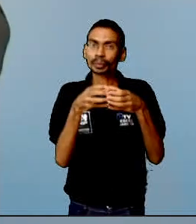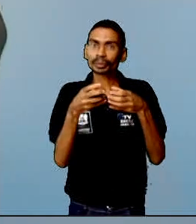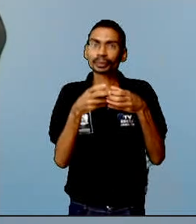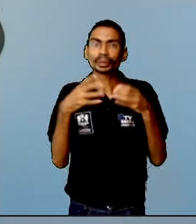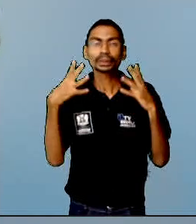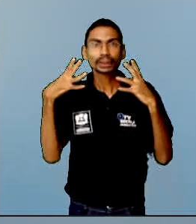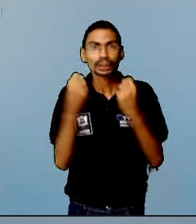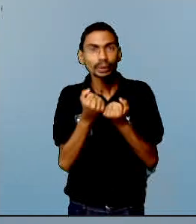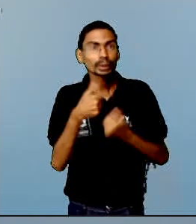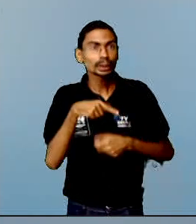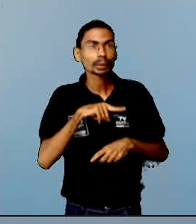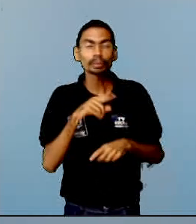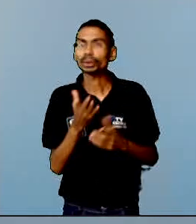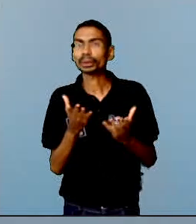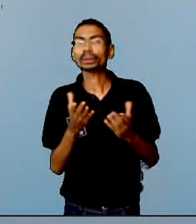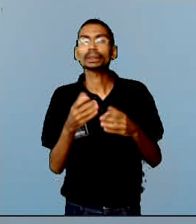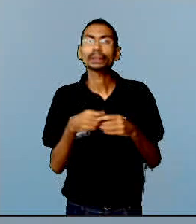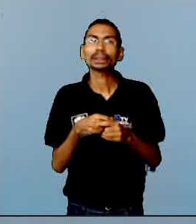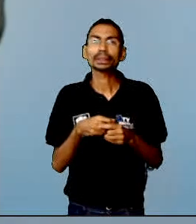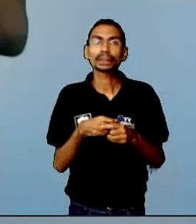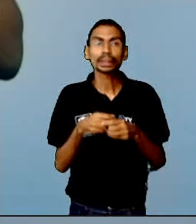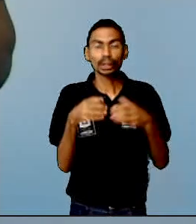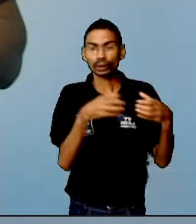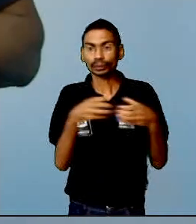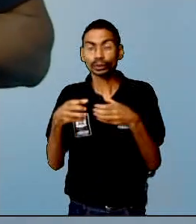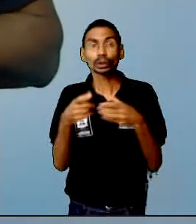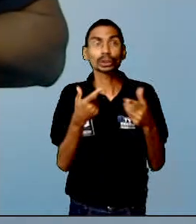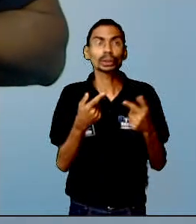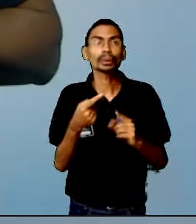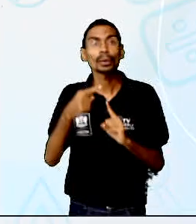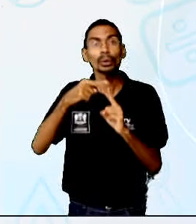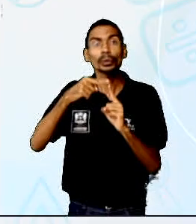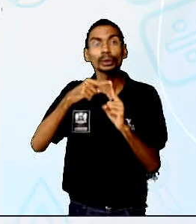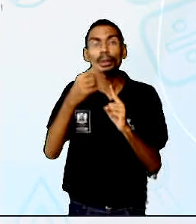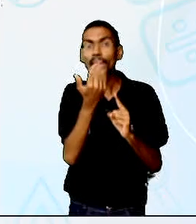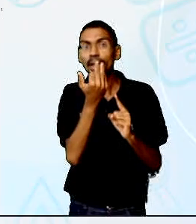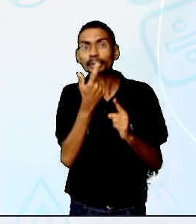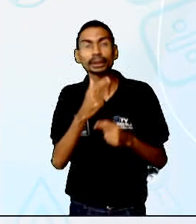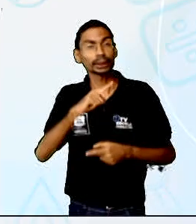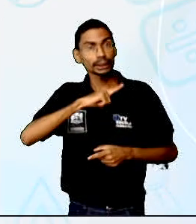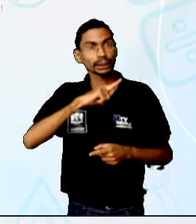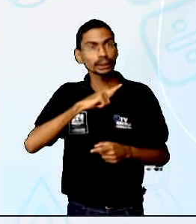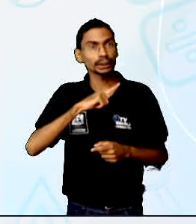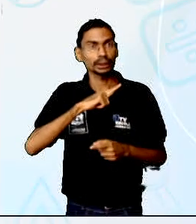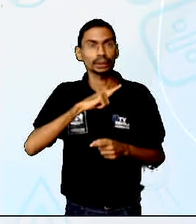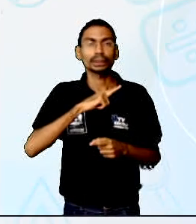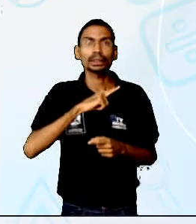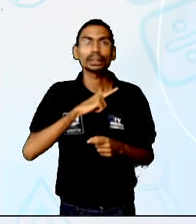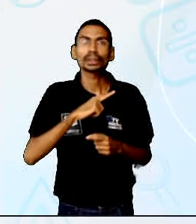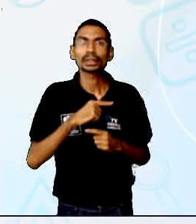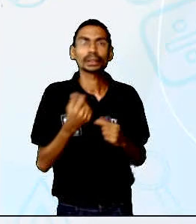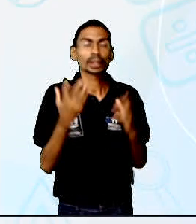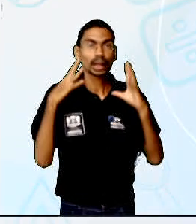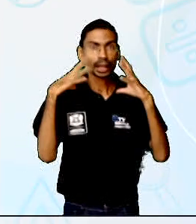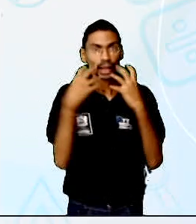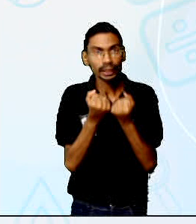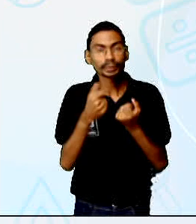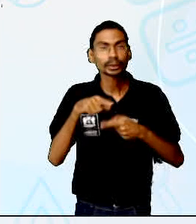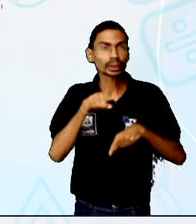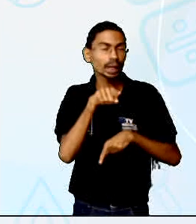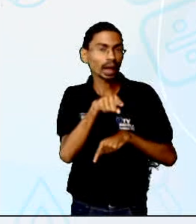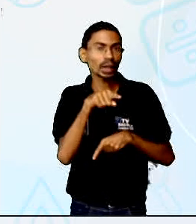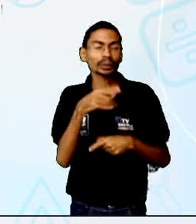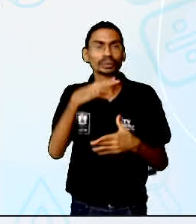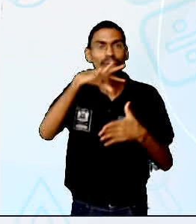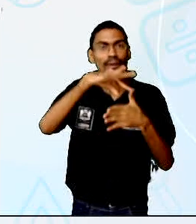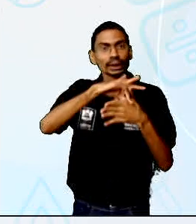ser divididos a partir do seu tipo de alimentação. Então, existem os animais carnívoros, ok? Que